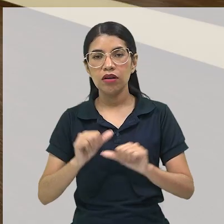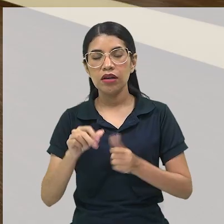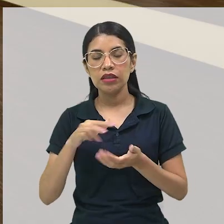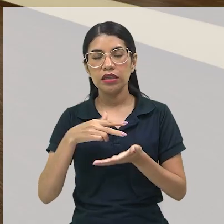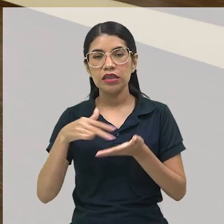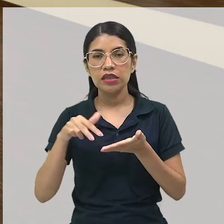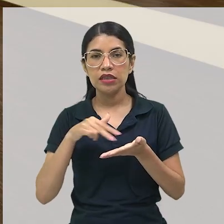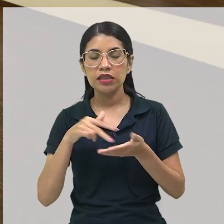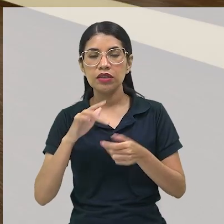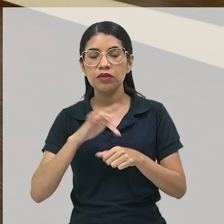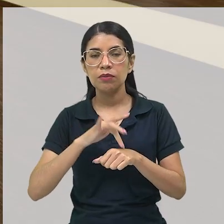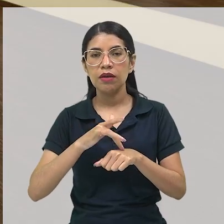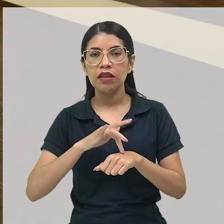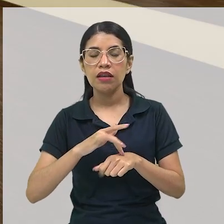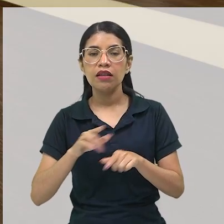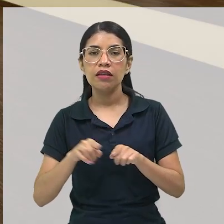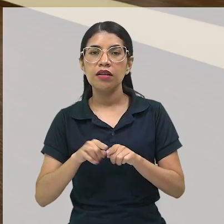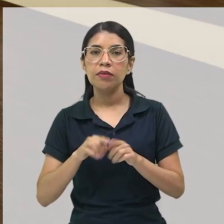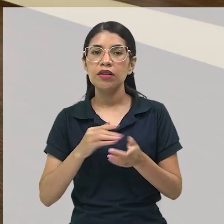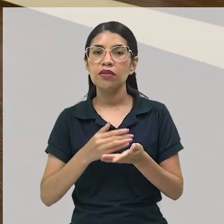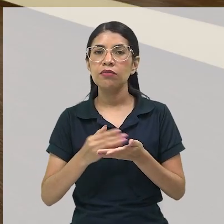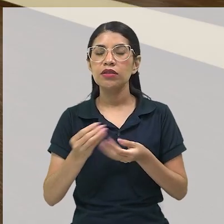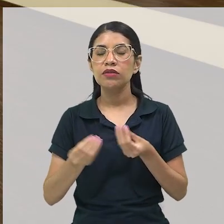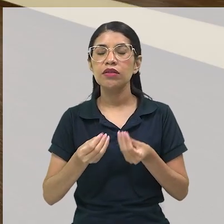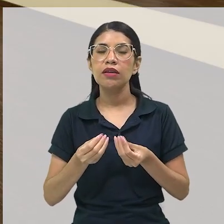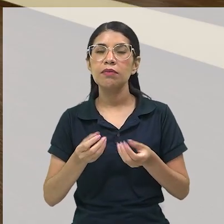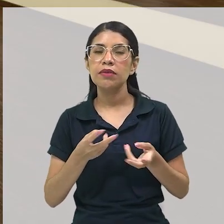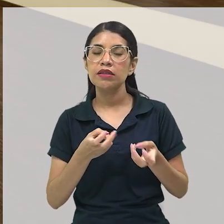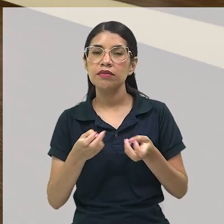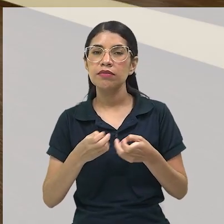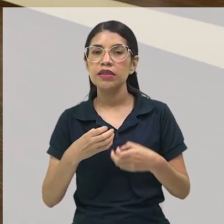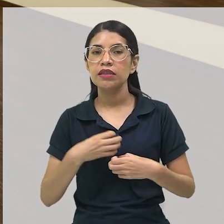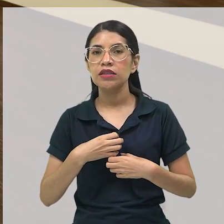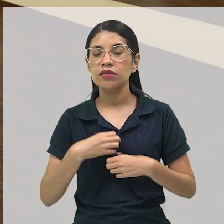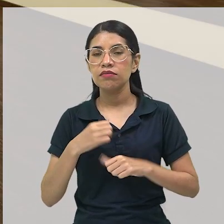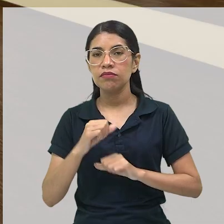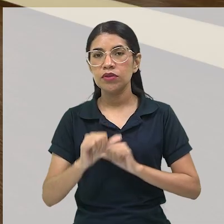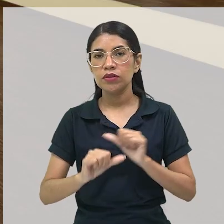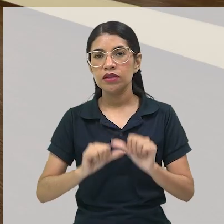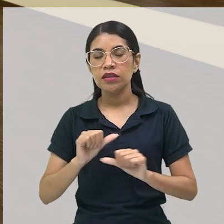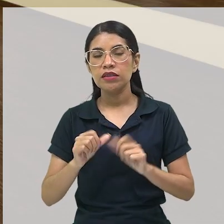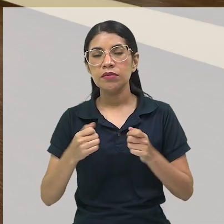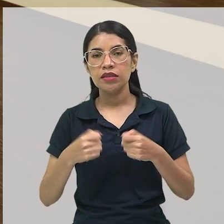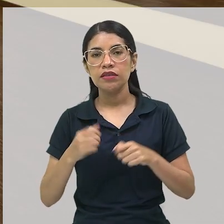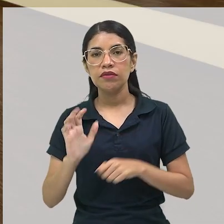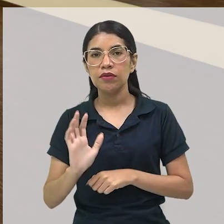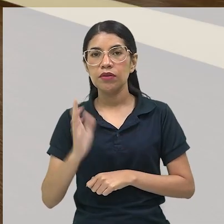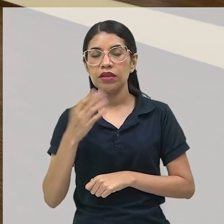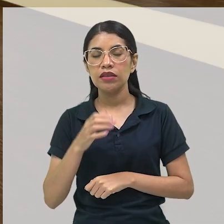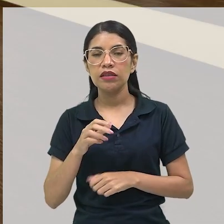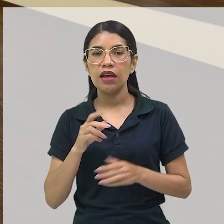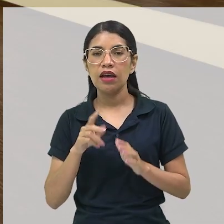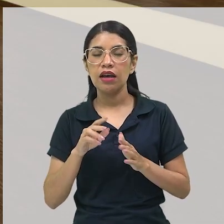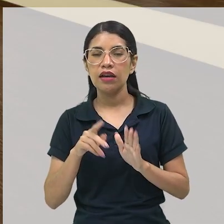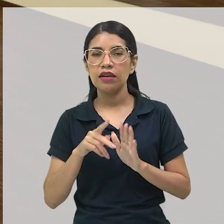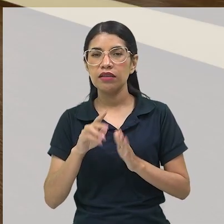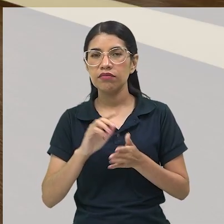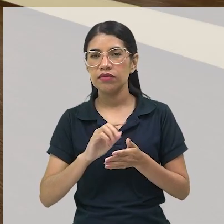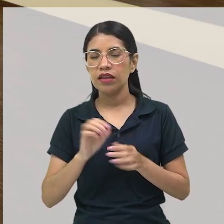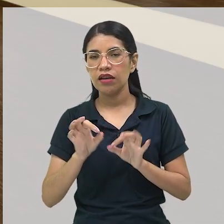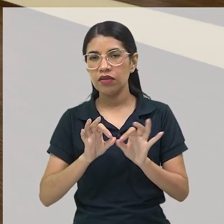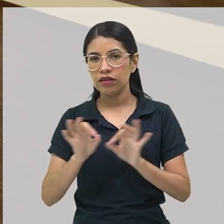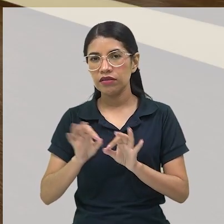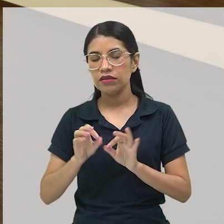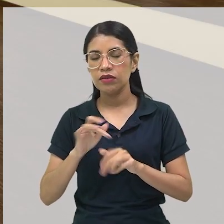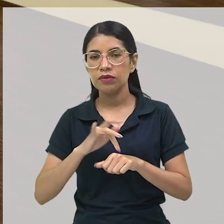ali o balé clássico, o bailarino ele começou a sentir uma necessidade de uma mudança nesses parâmetros do balé clássico,